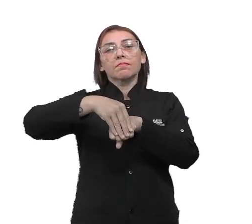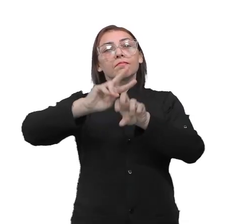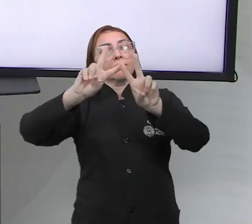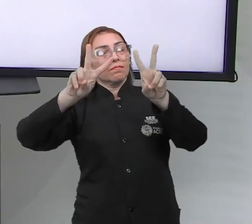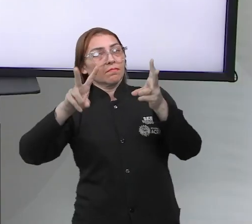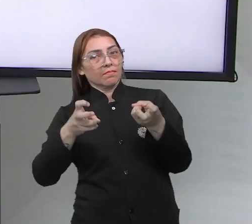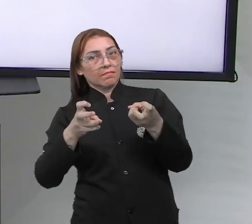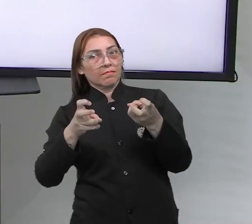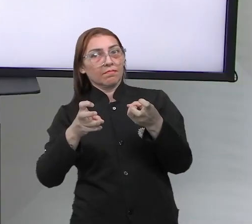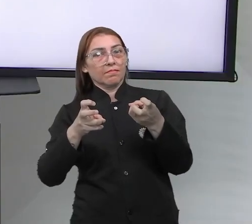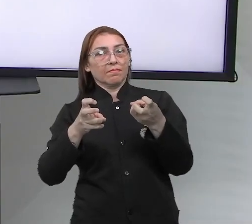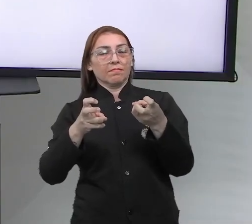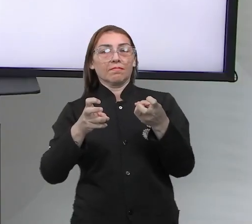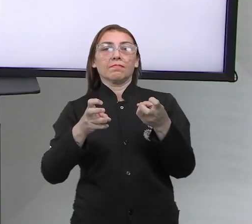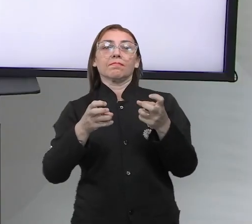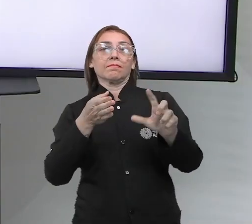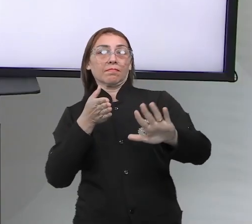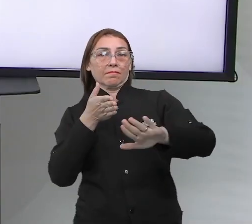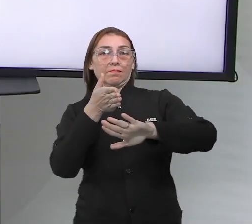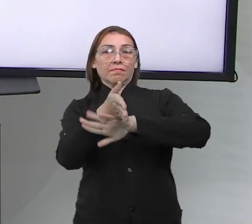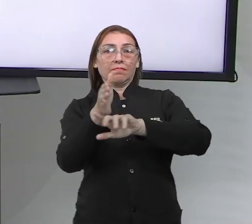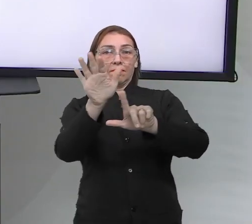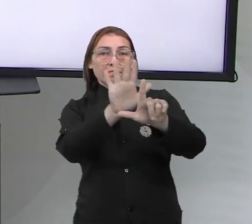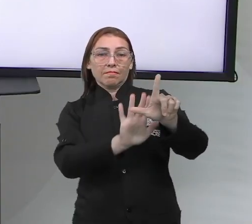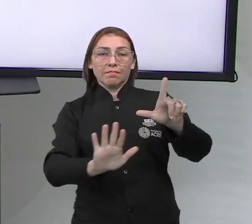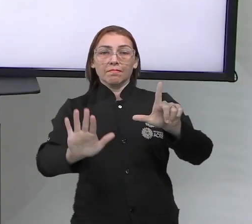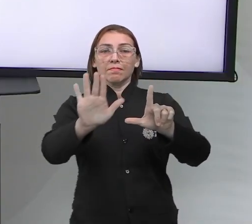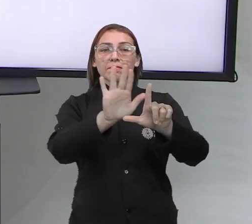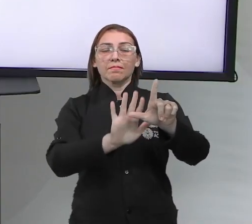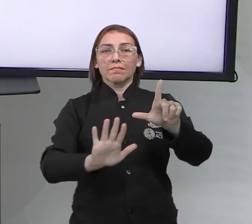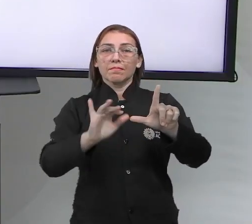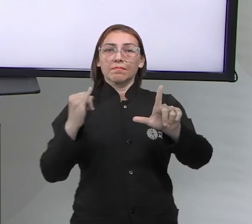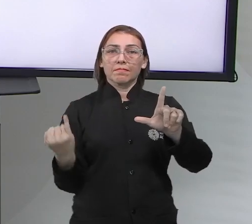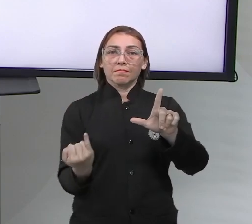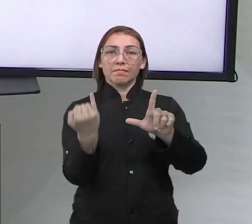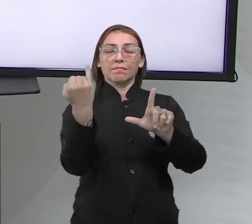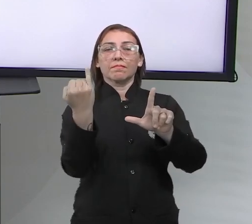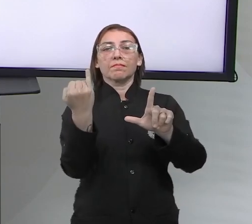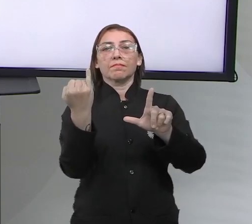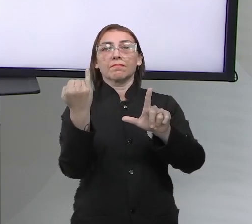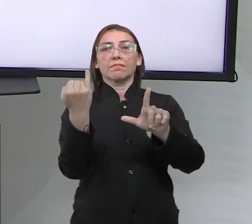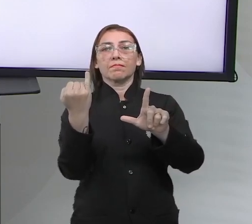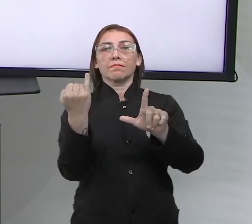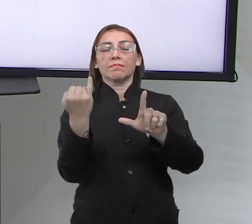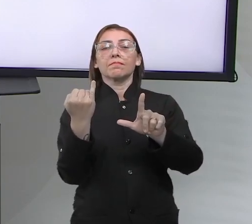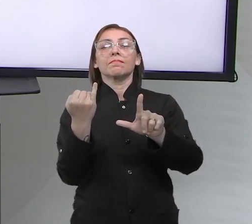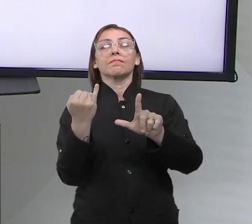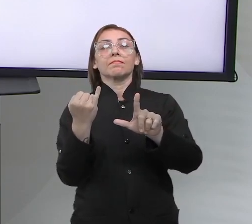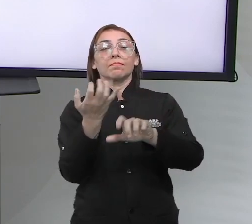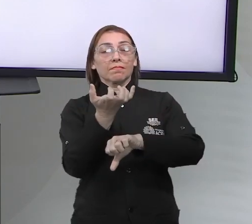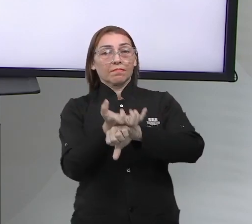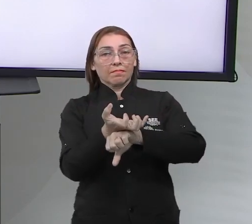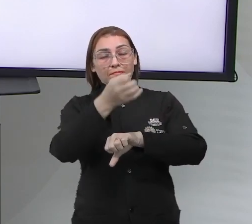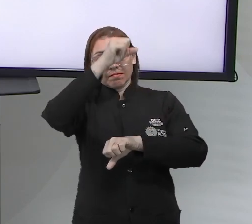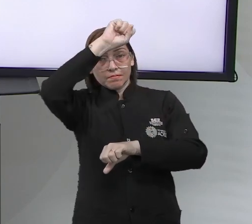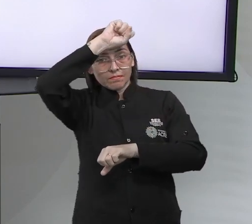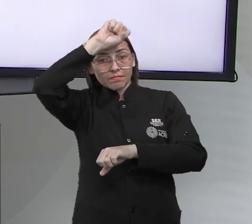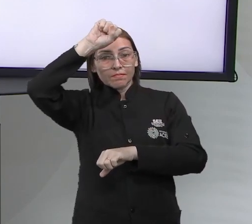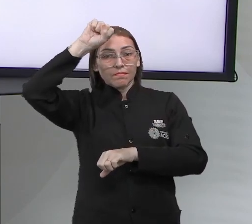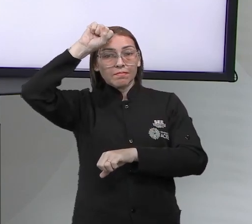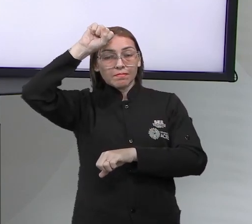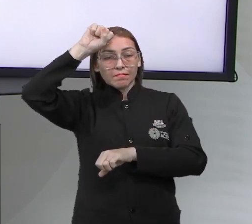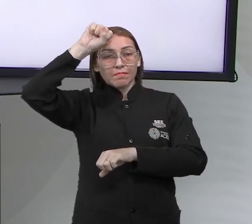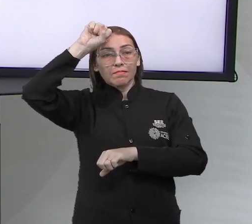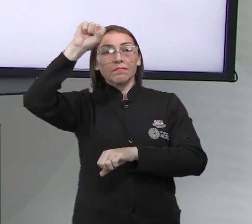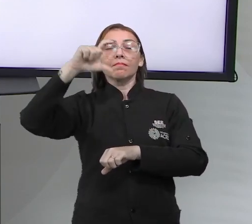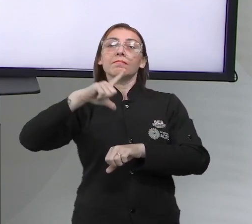do tema. E não deixe de acessar o nosso ambiente virtual de aprendizagem. Vá lá na disciplina de Sociologia,